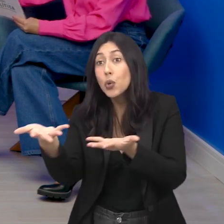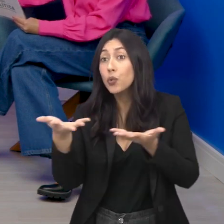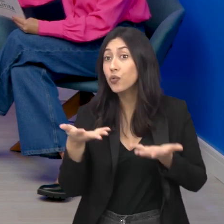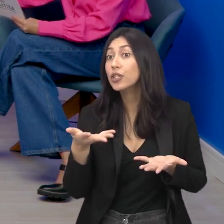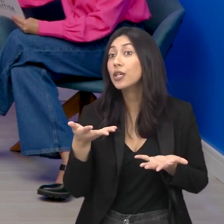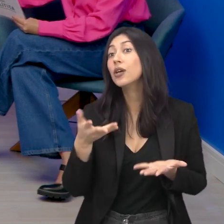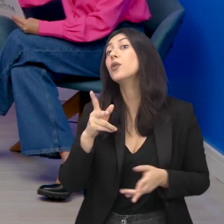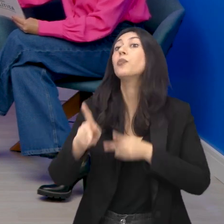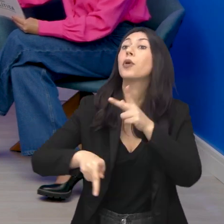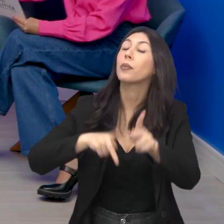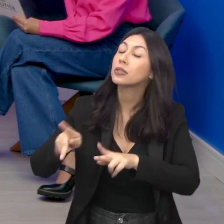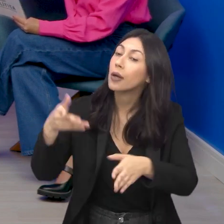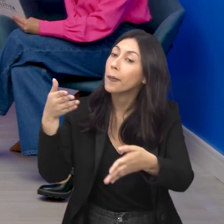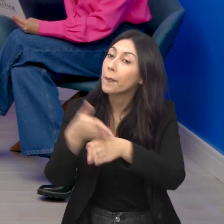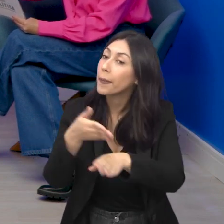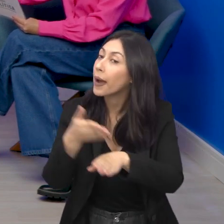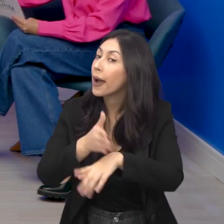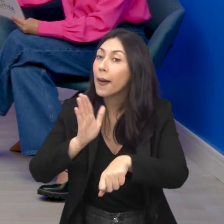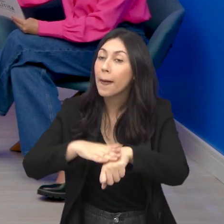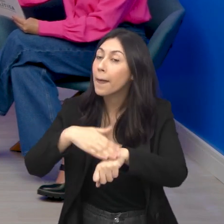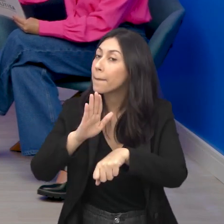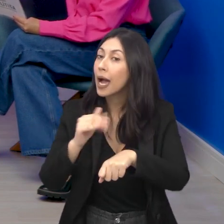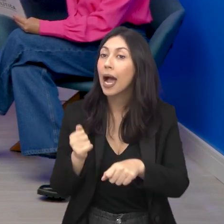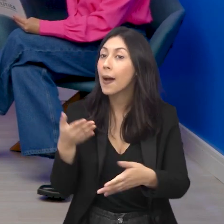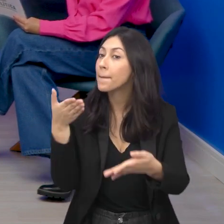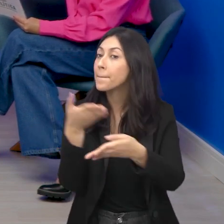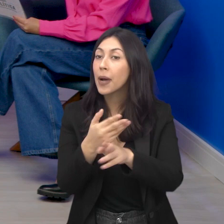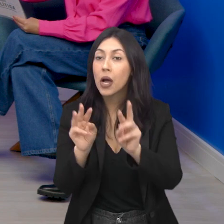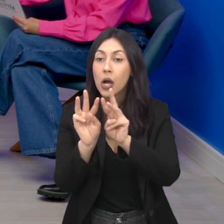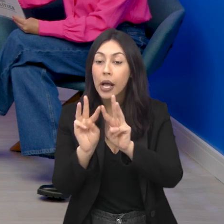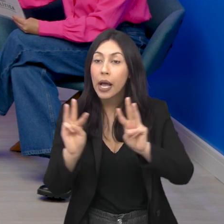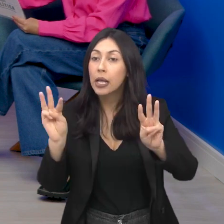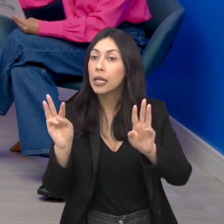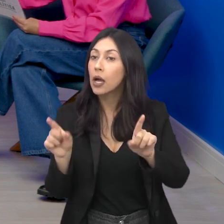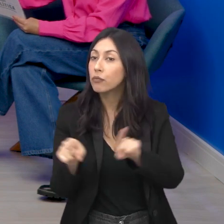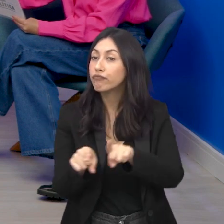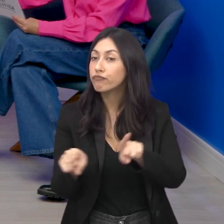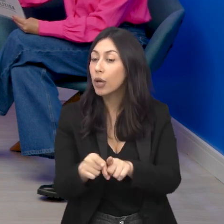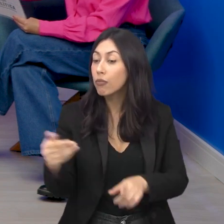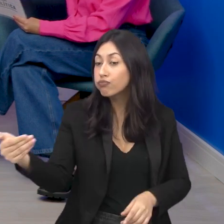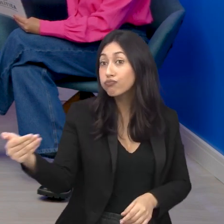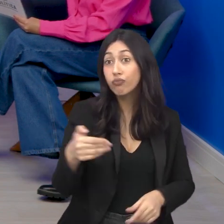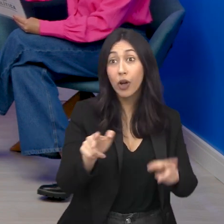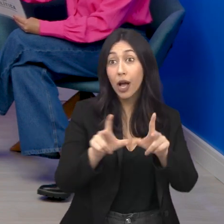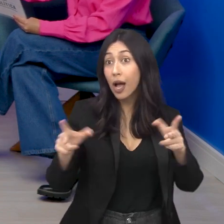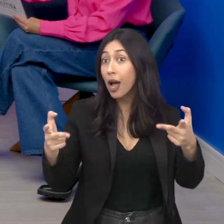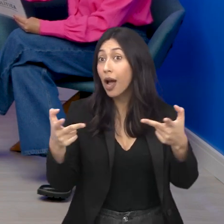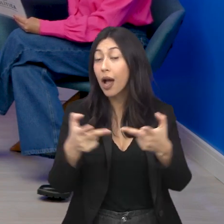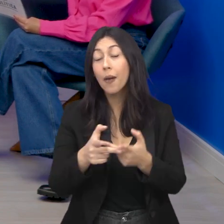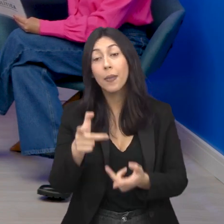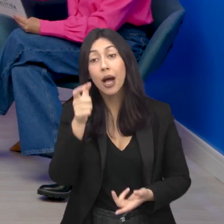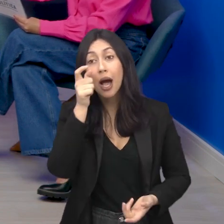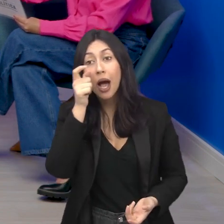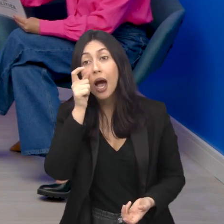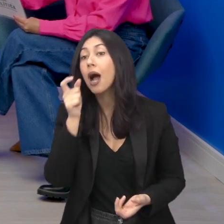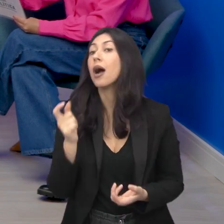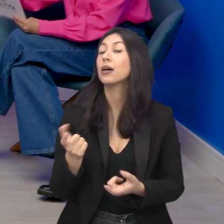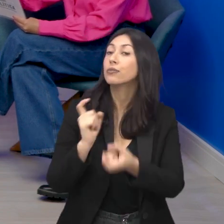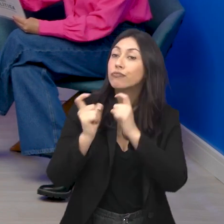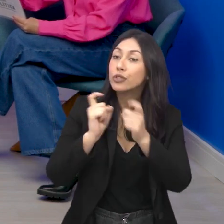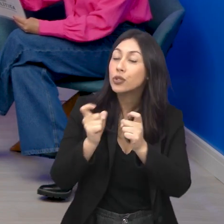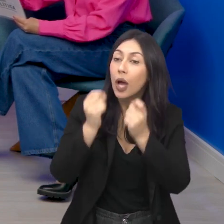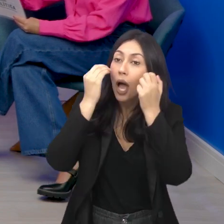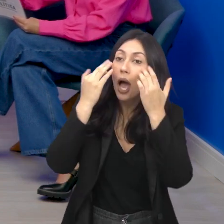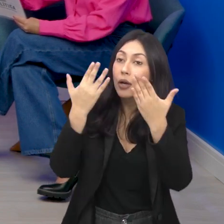um convite para a população participar mais, acessar o canal de transparência, vir até as sessões e as audiências,